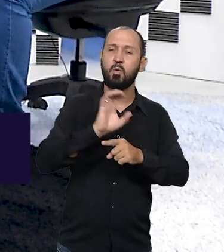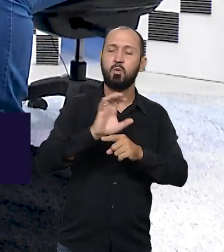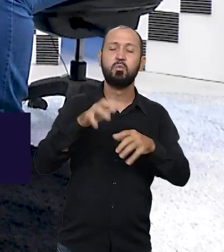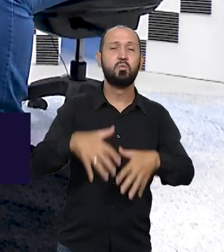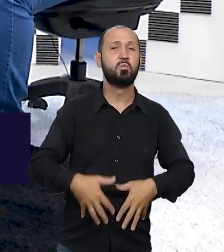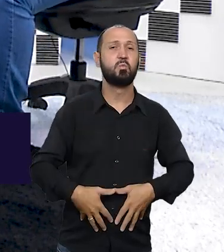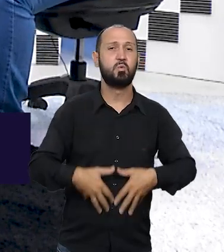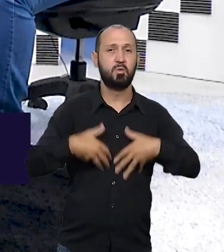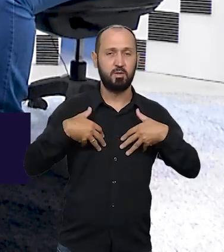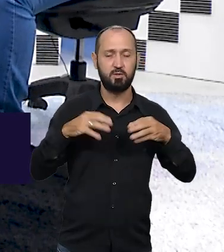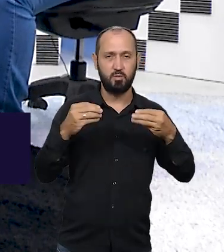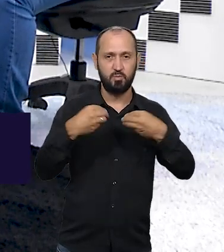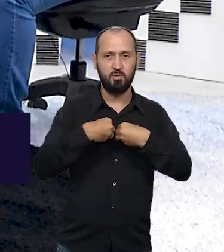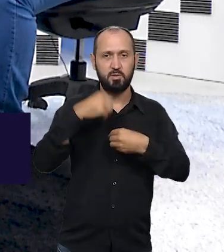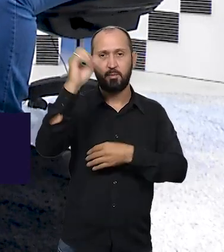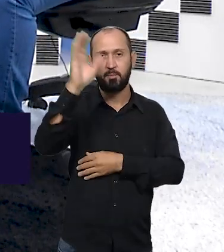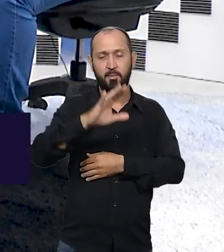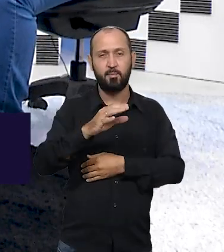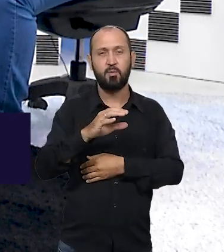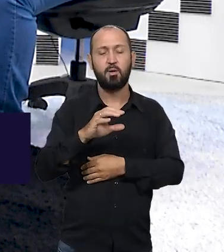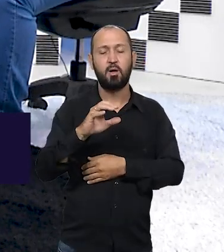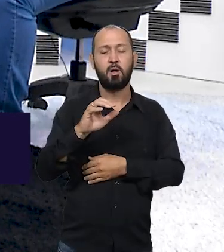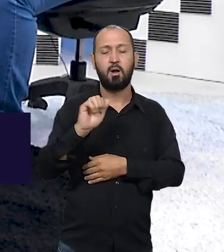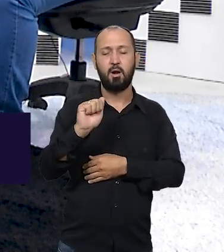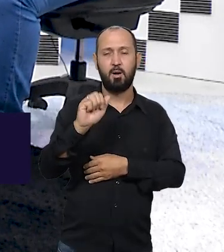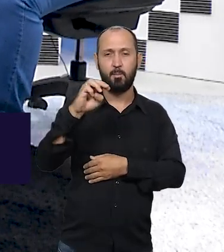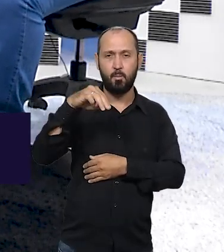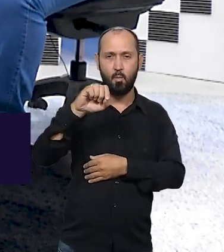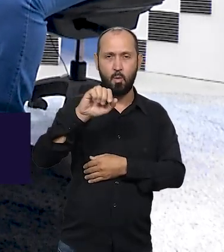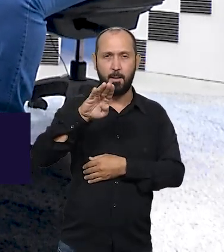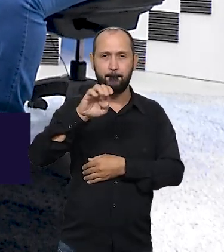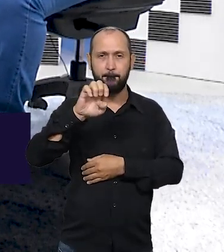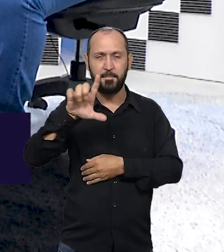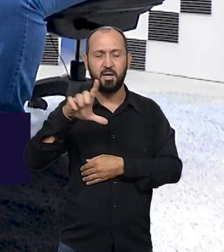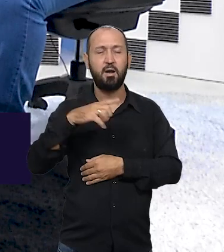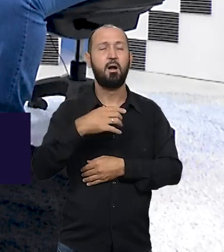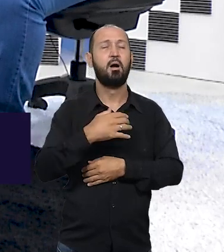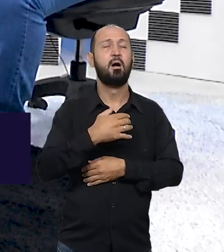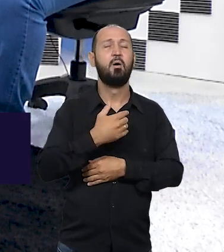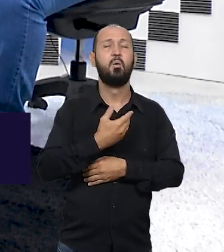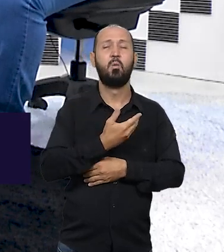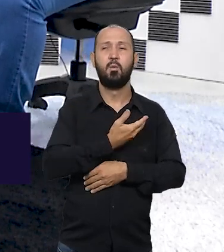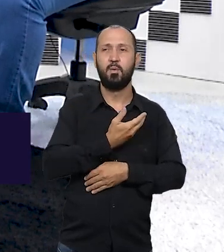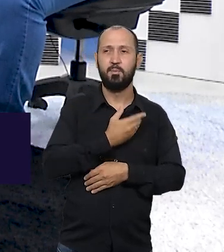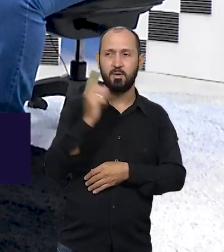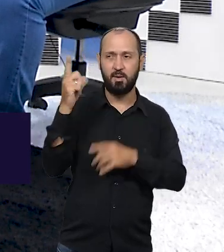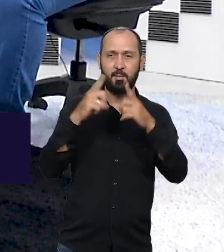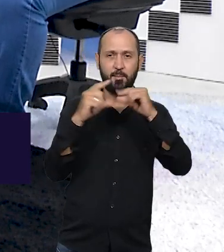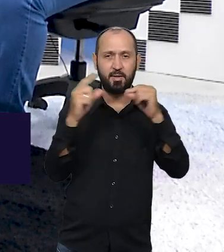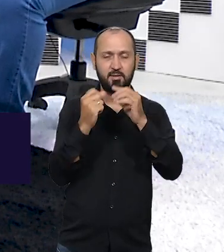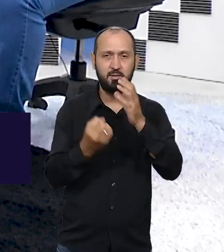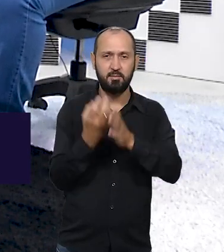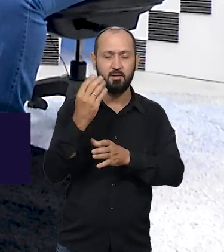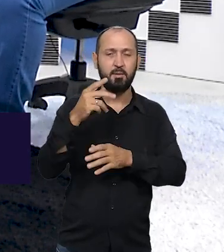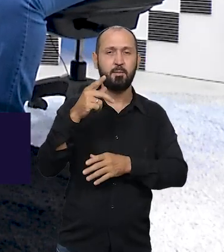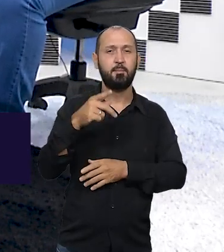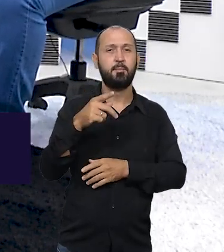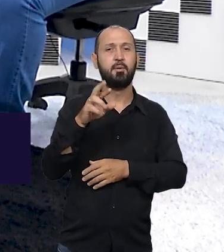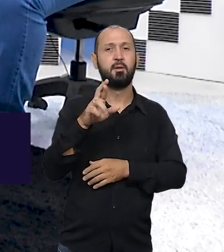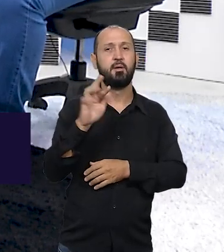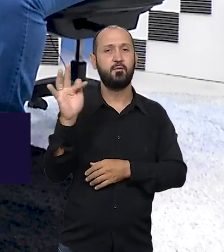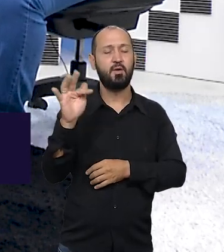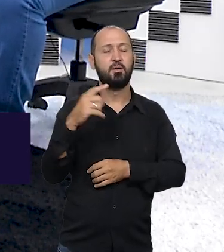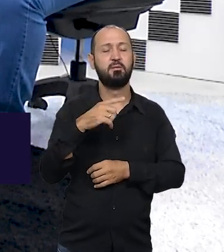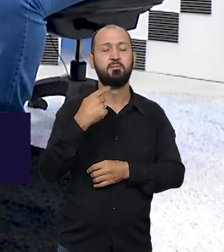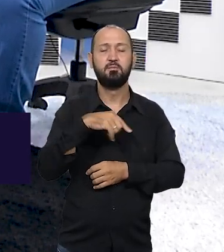ele nasceu em Brasília, um colega nosso até, inclusive, que é o Fernando Cota, também é PRF. A gente até está desenvolvendo em conjunto num projeto